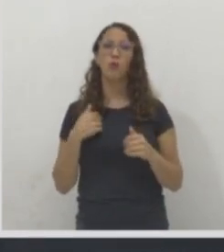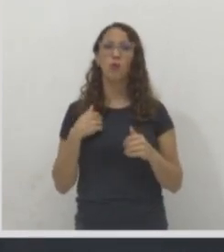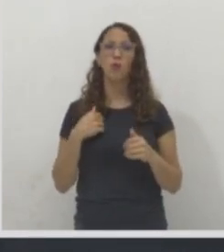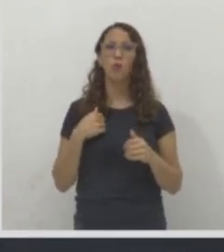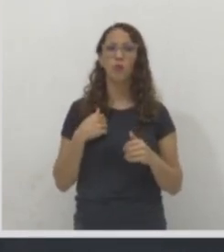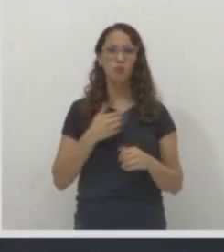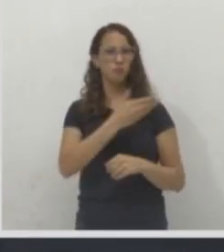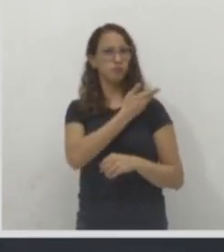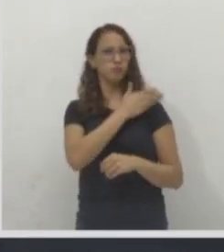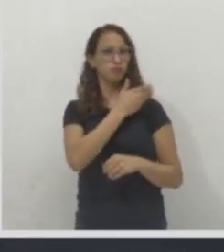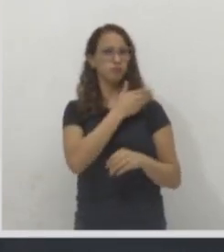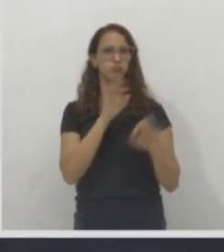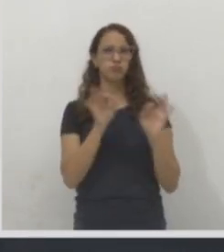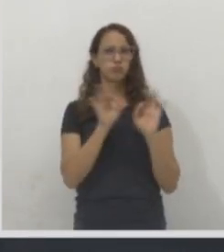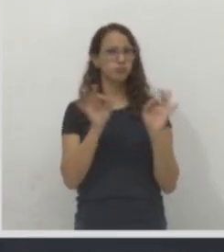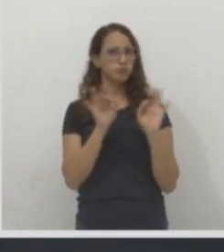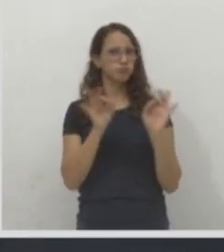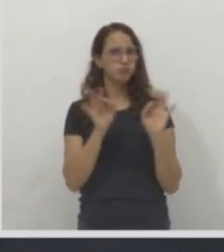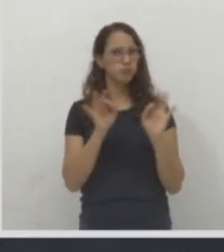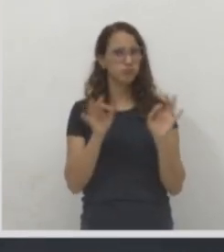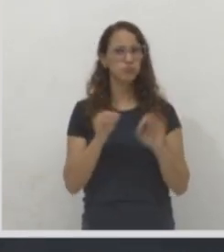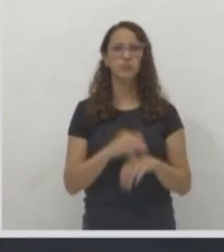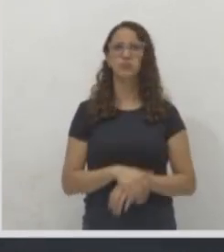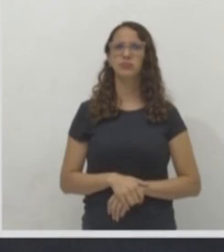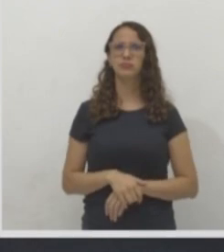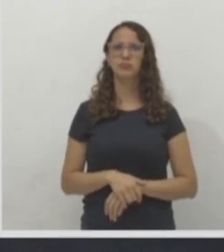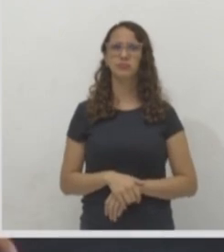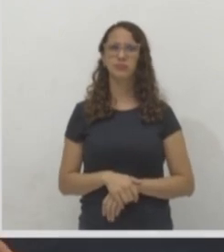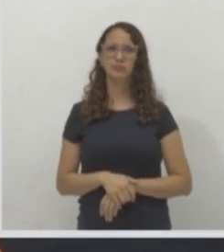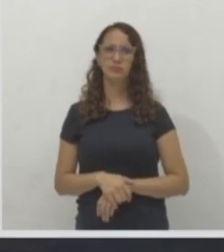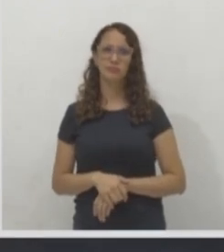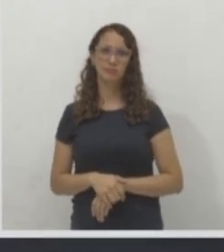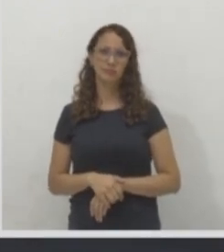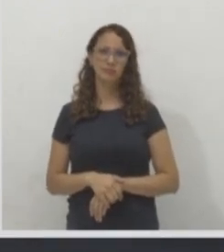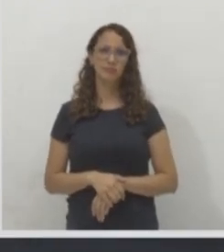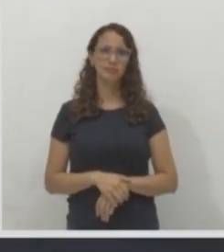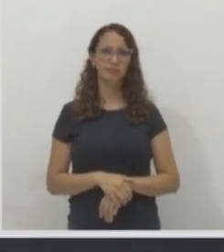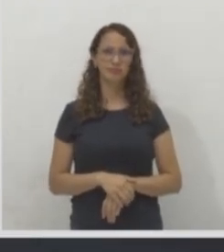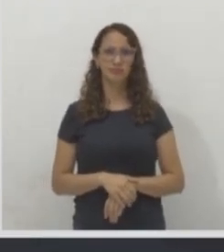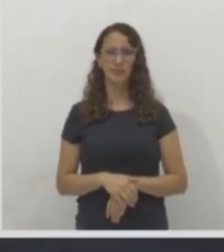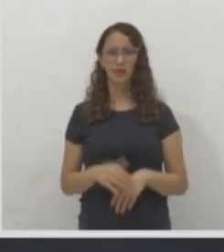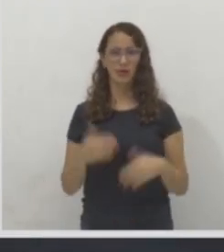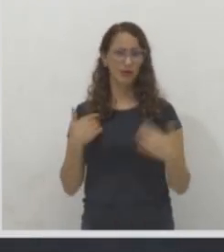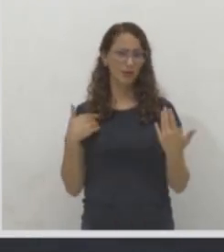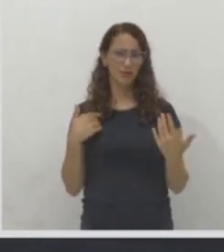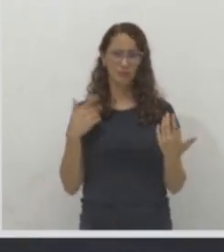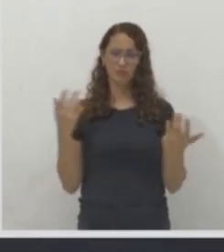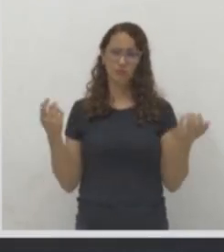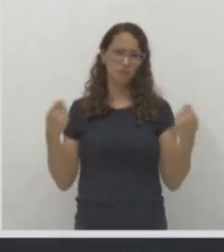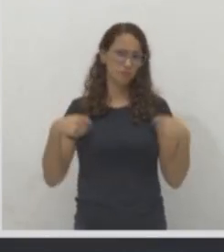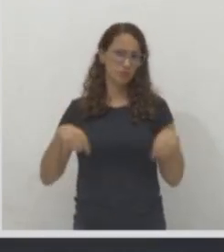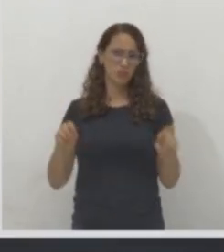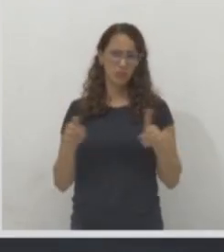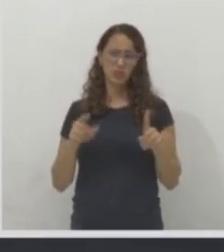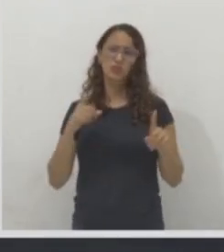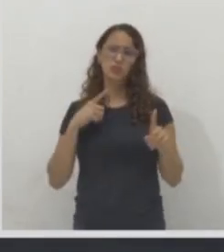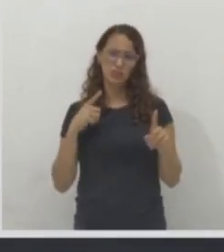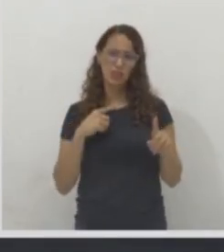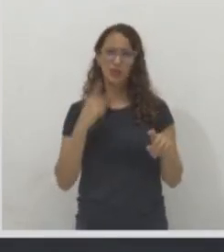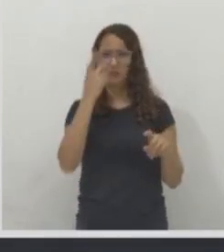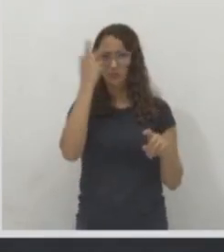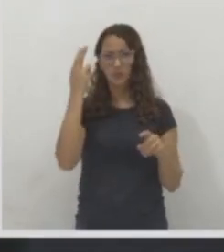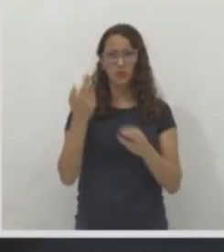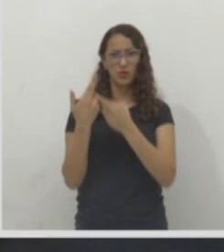não vejo tanta impessoalidade, imparcialidade, até porque nós temos um produtor ali que, de